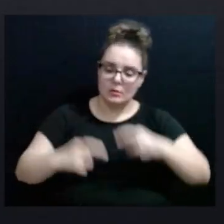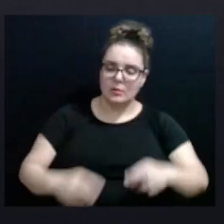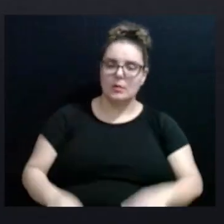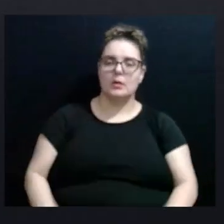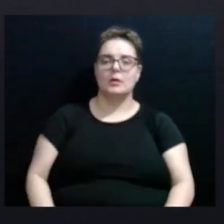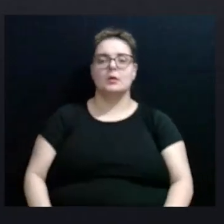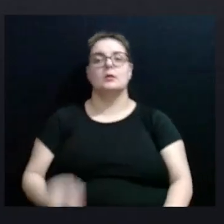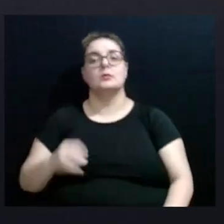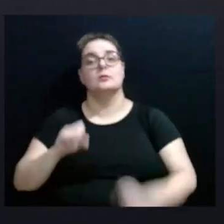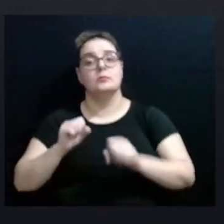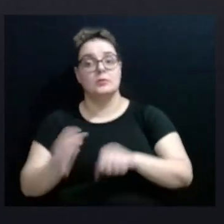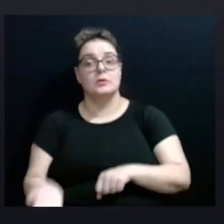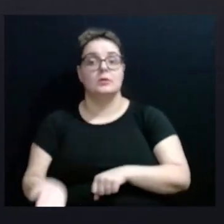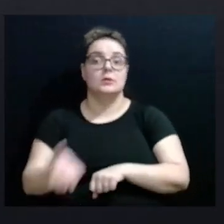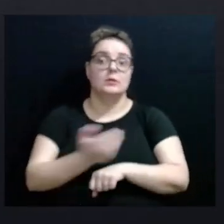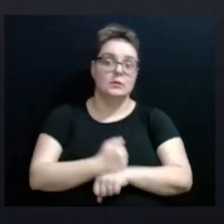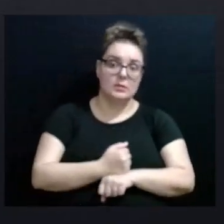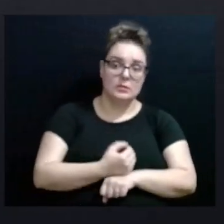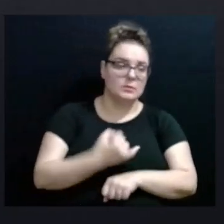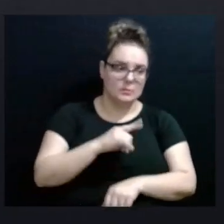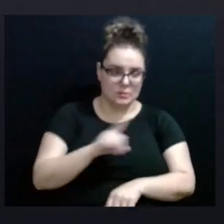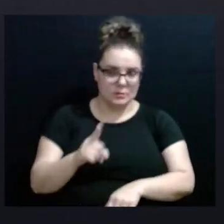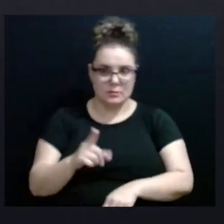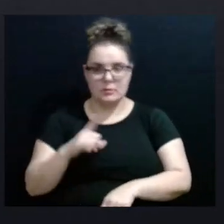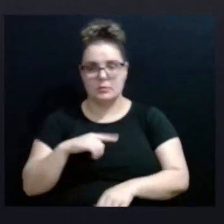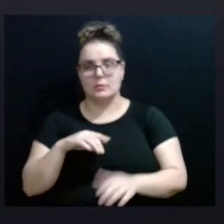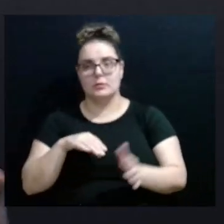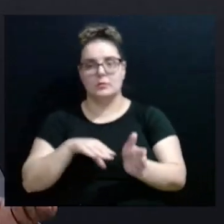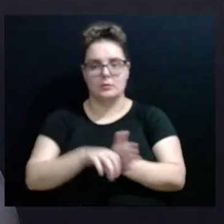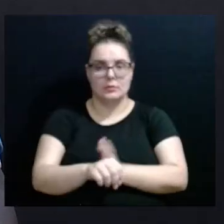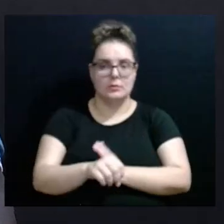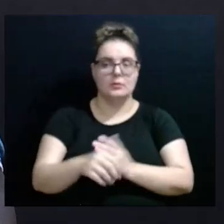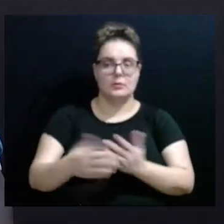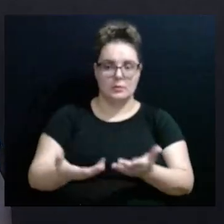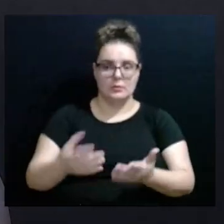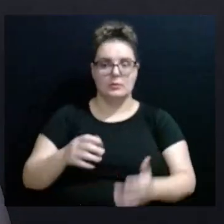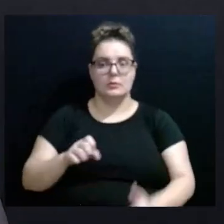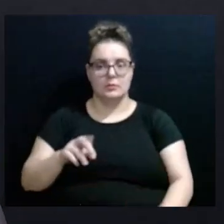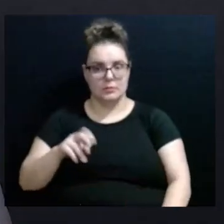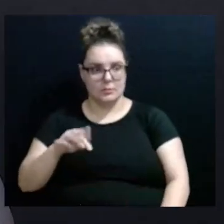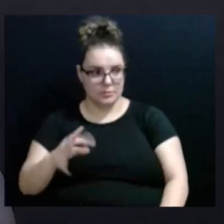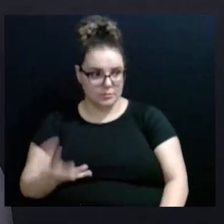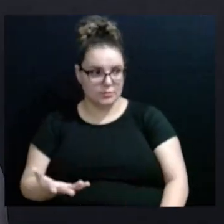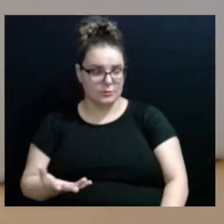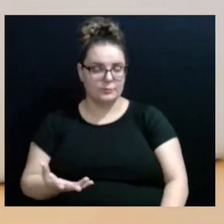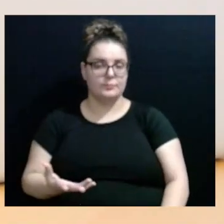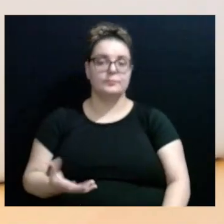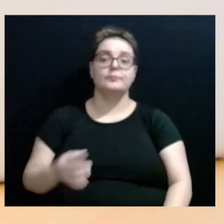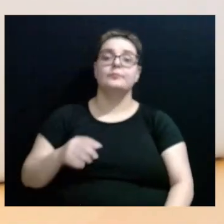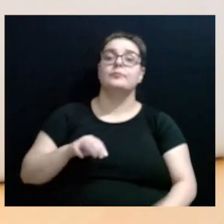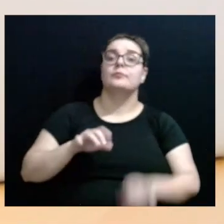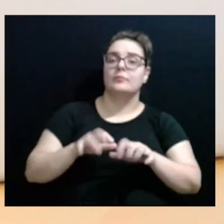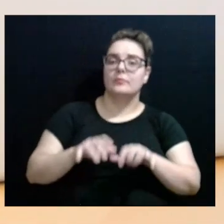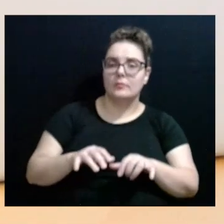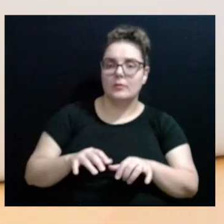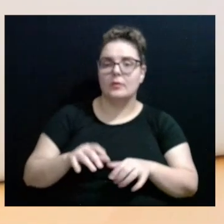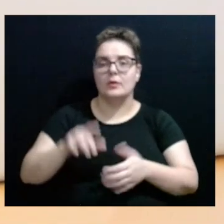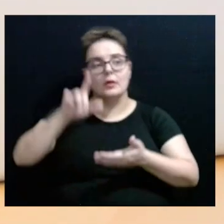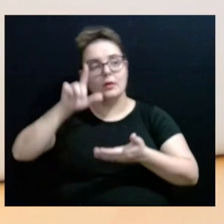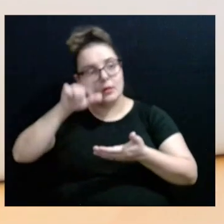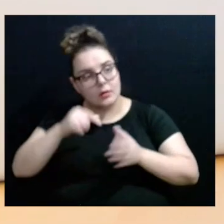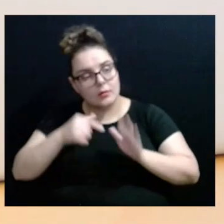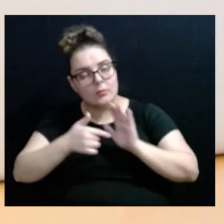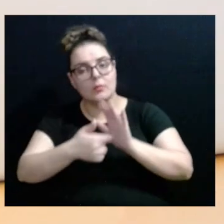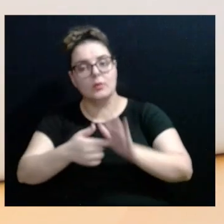cuidados, verificar, se puder ir antes. Se não, nós temos o Google, Google Earth, que você digita lá o endereço,